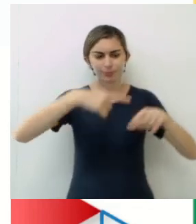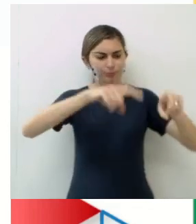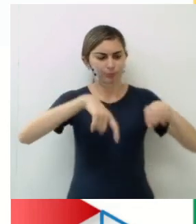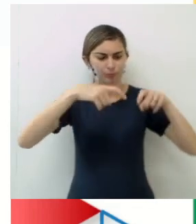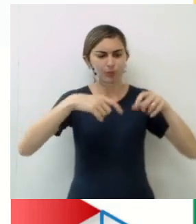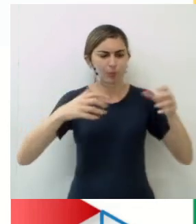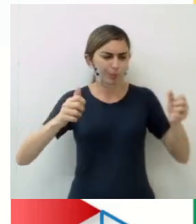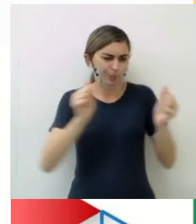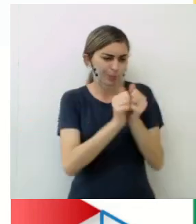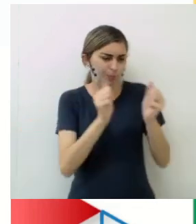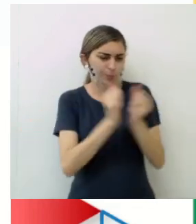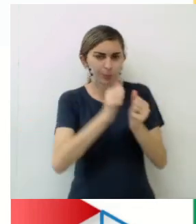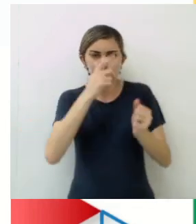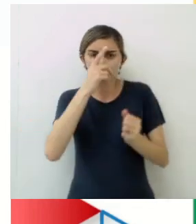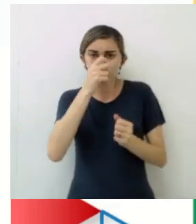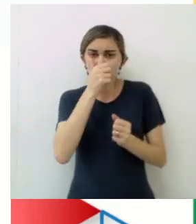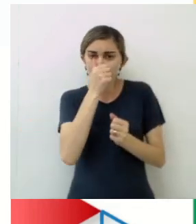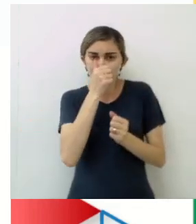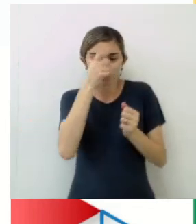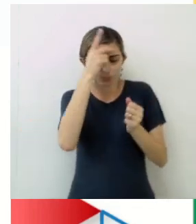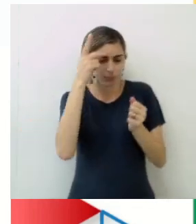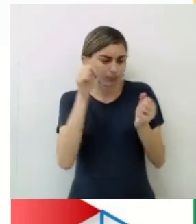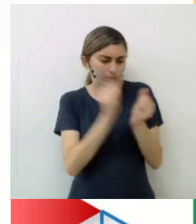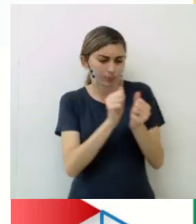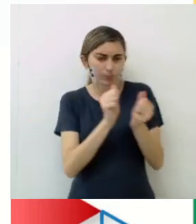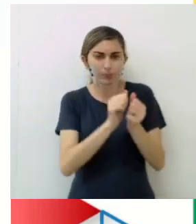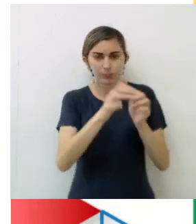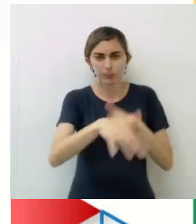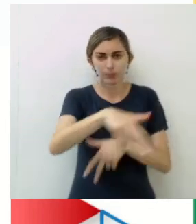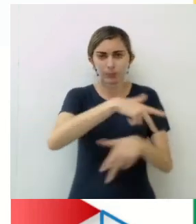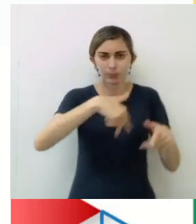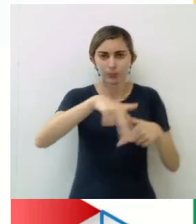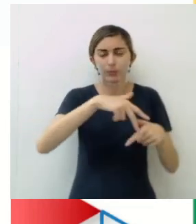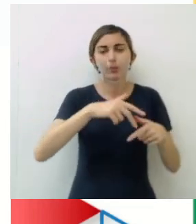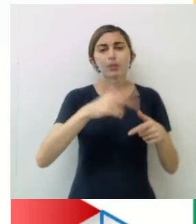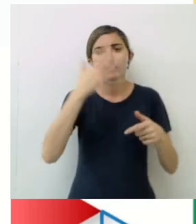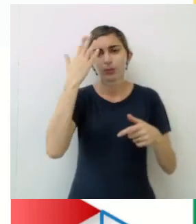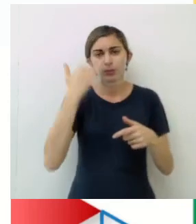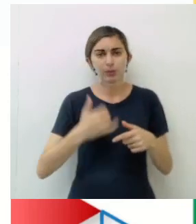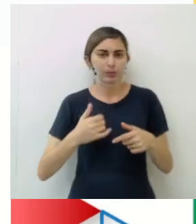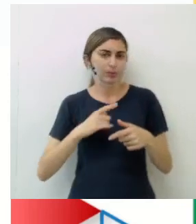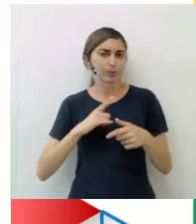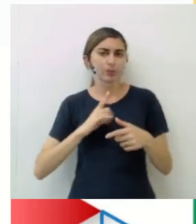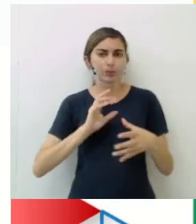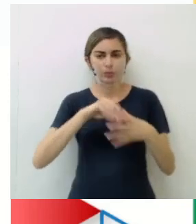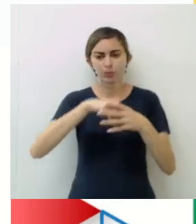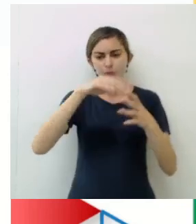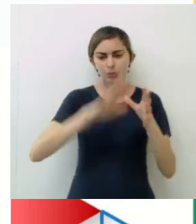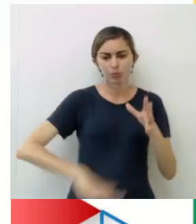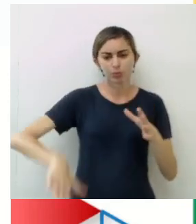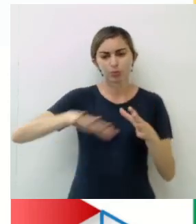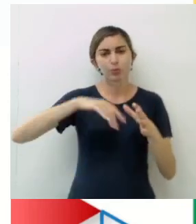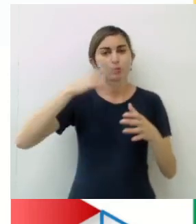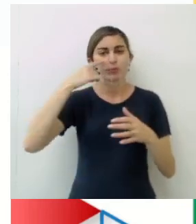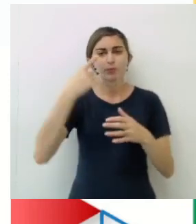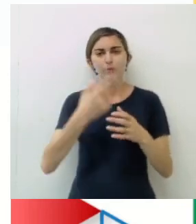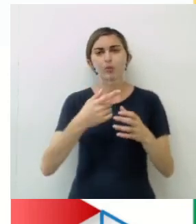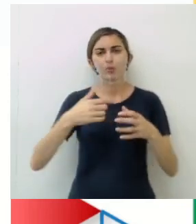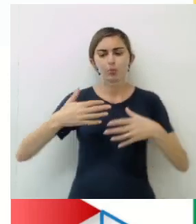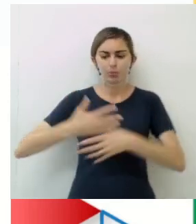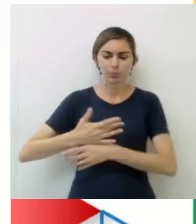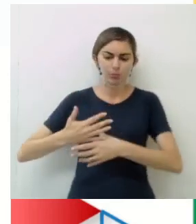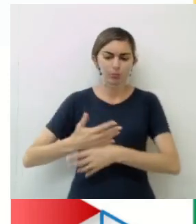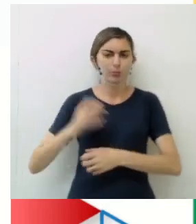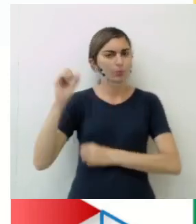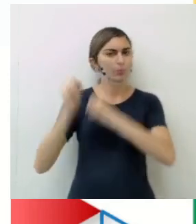estavam dotadas de pessoas. A gente sabe que existe uma tríade muito grande dentro da geografia, onde a gente vai ter